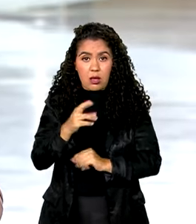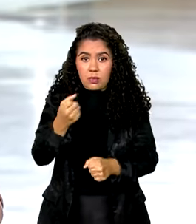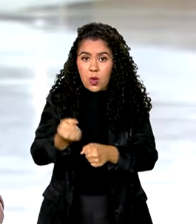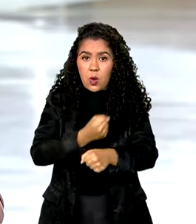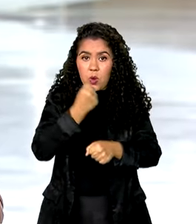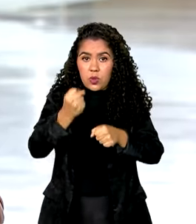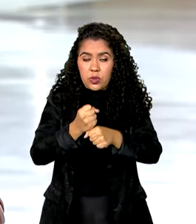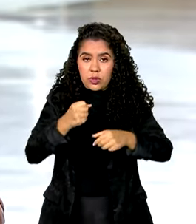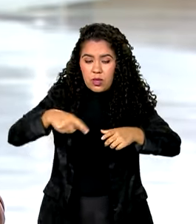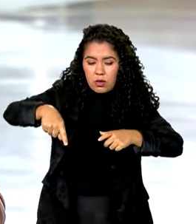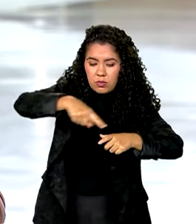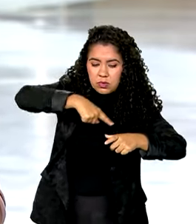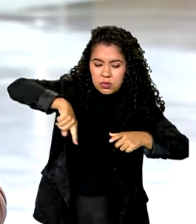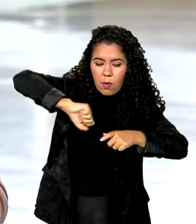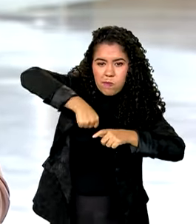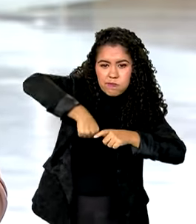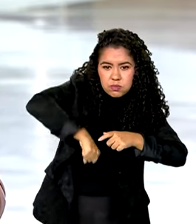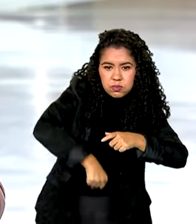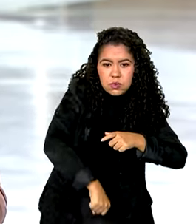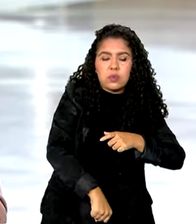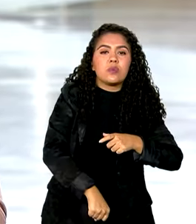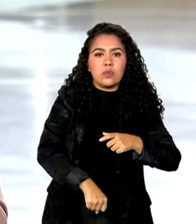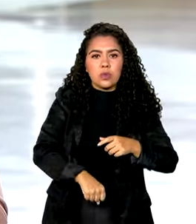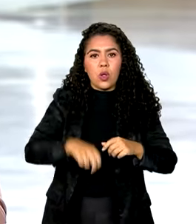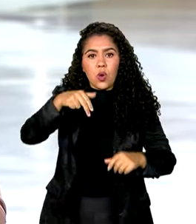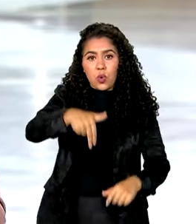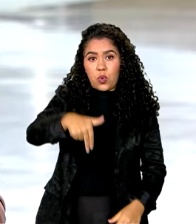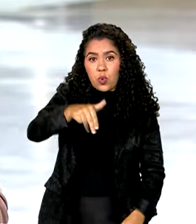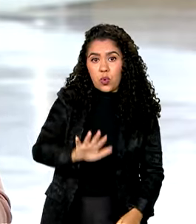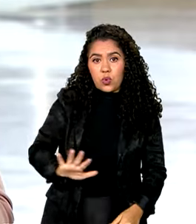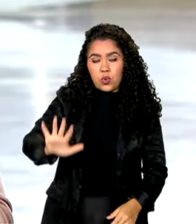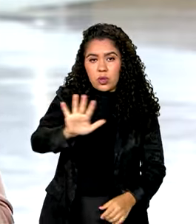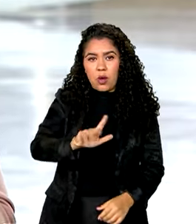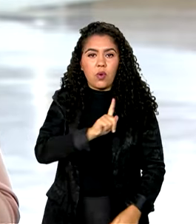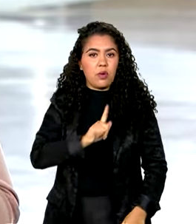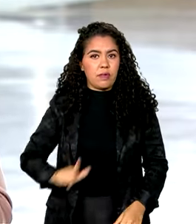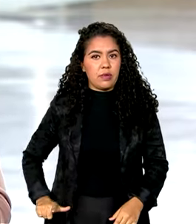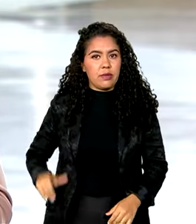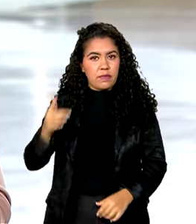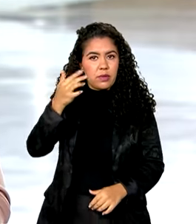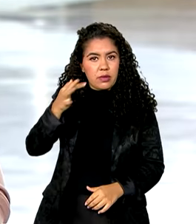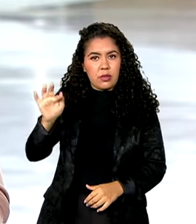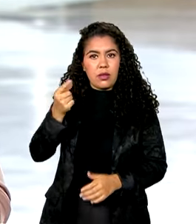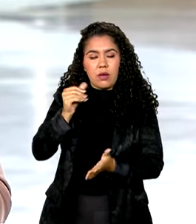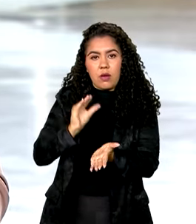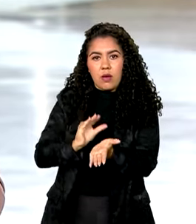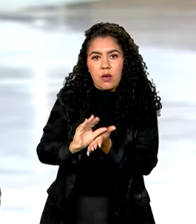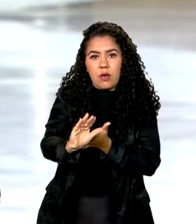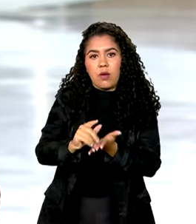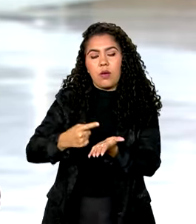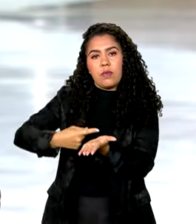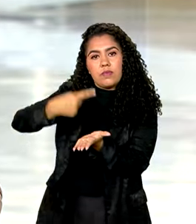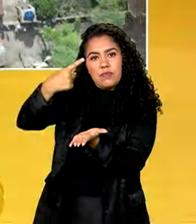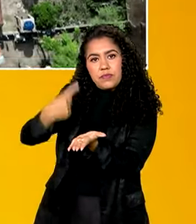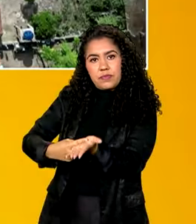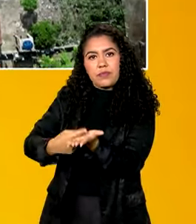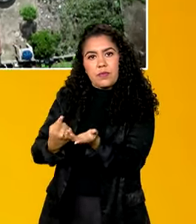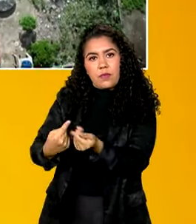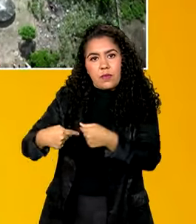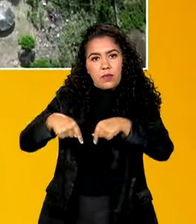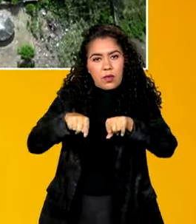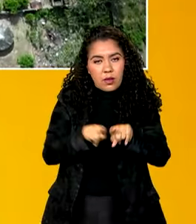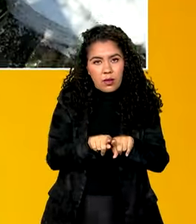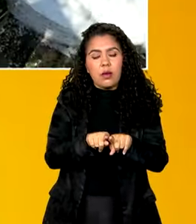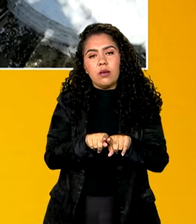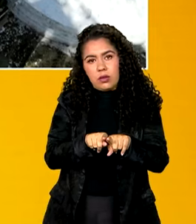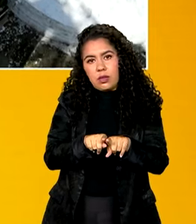de cisternas no Nordeste do país. Esse dinheiro ele vai ser repassado pelo governo federal por meio de um convênio entre o governo federal e os